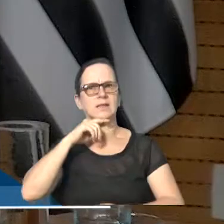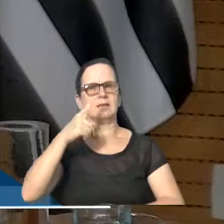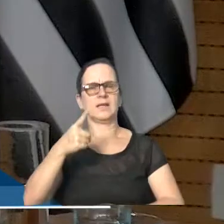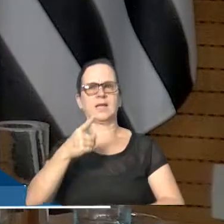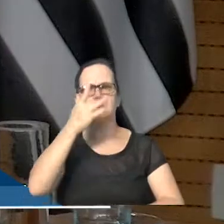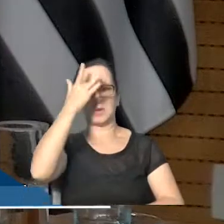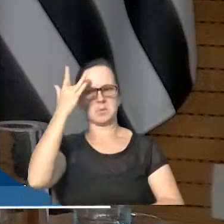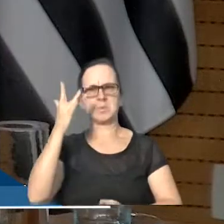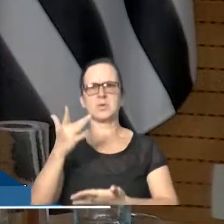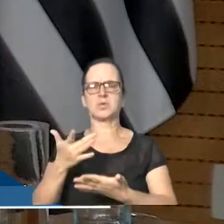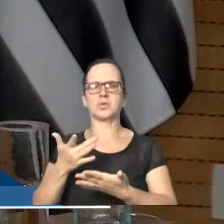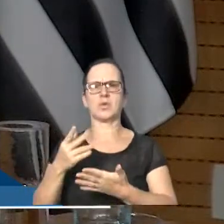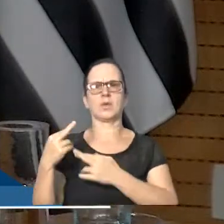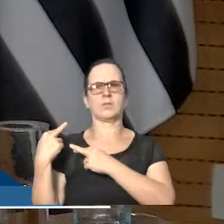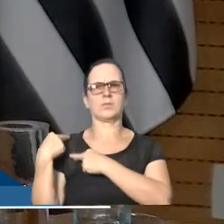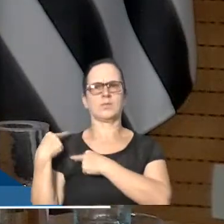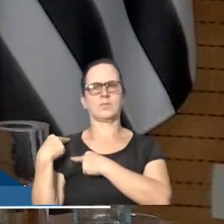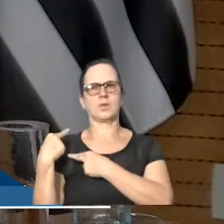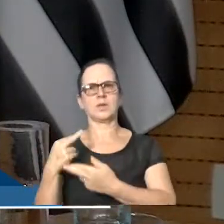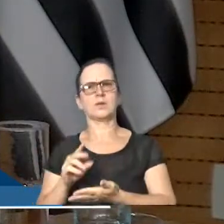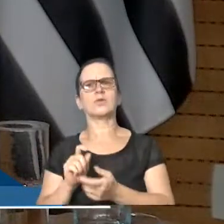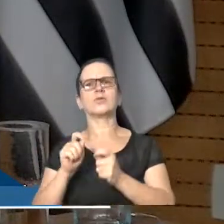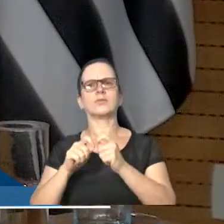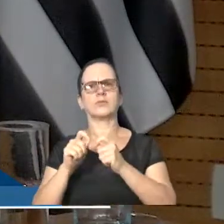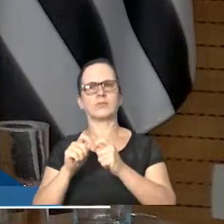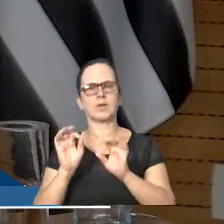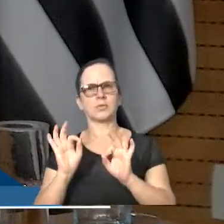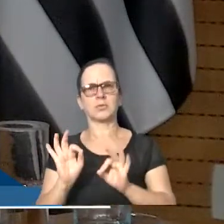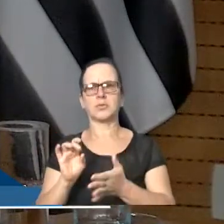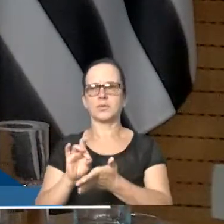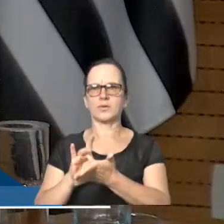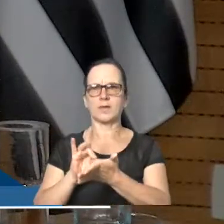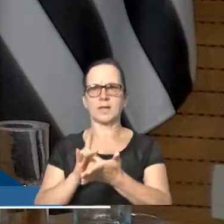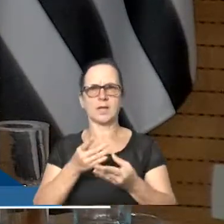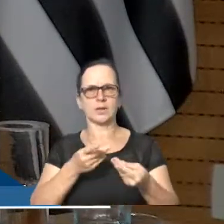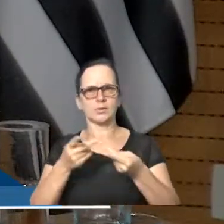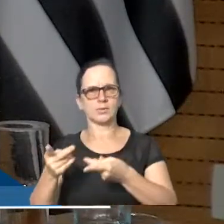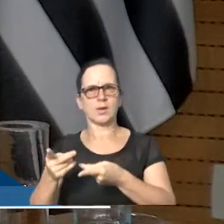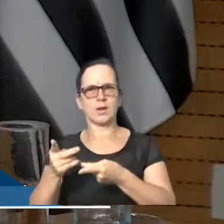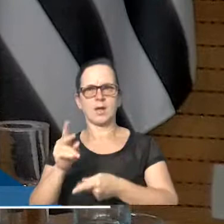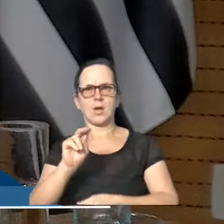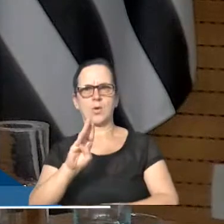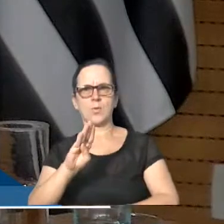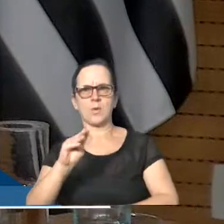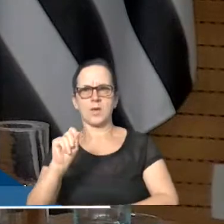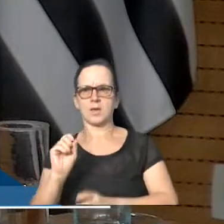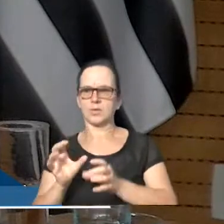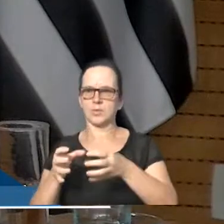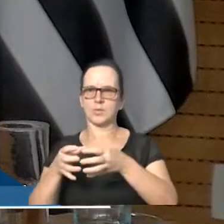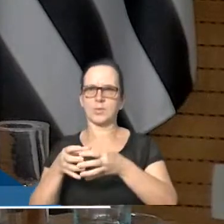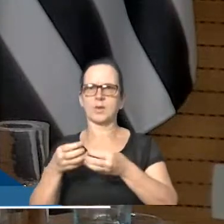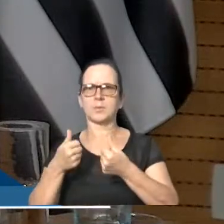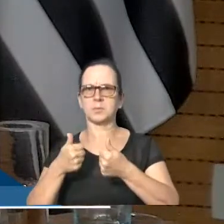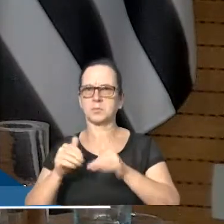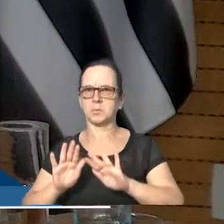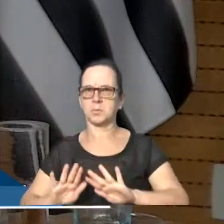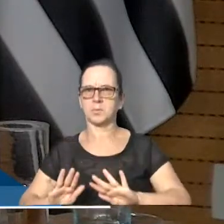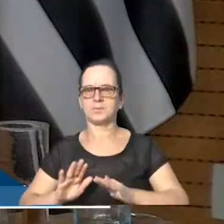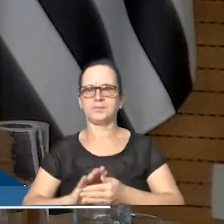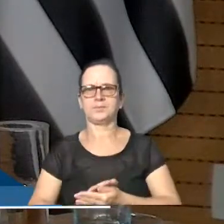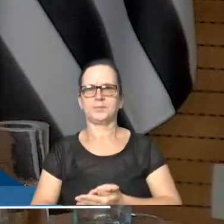técnico para ir lá chancelar aquilo para saber se o que está sendo feito atende a contento, pelo menos, a comunidade. Então, o